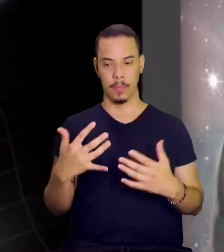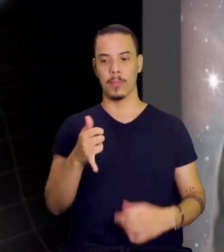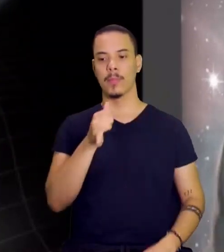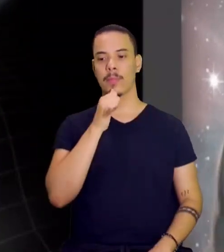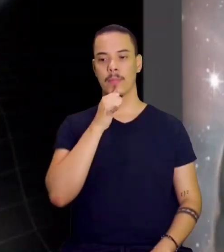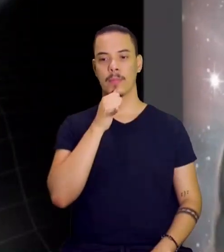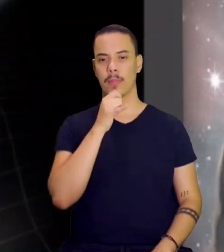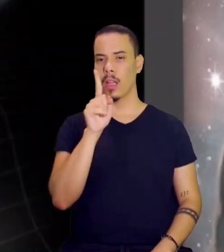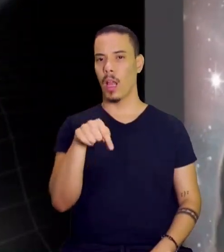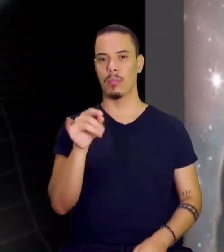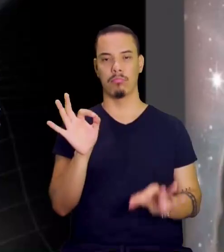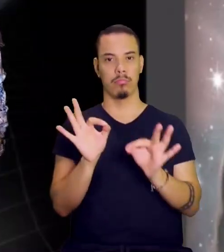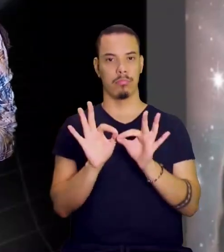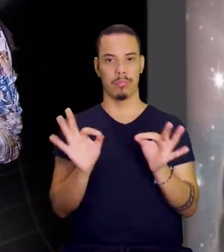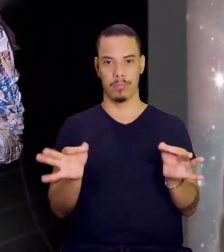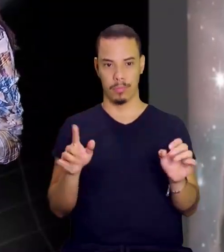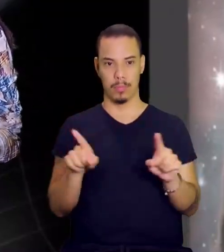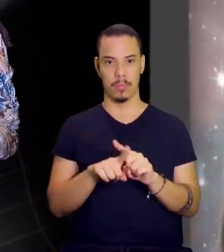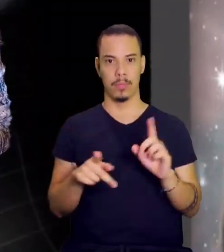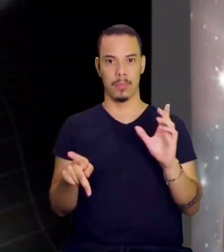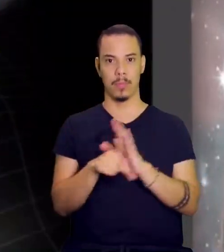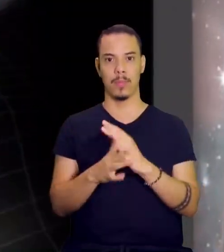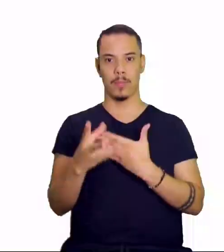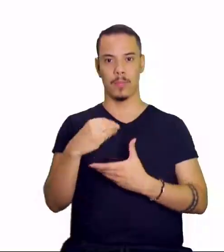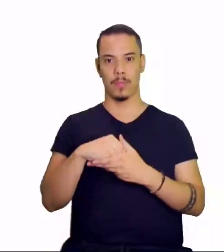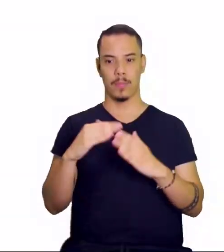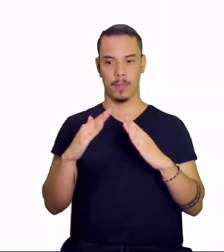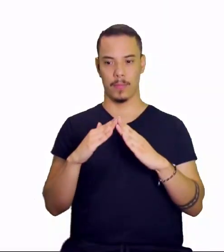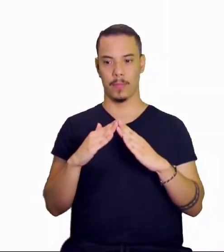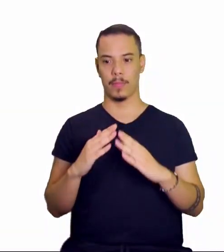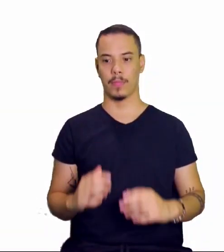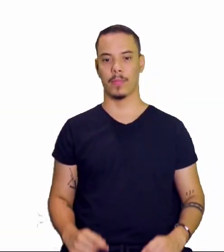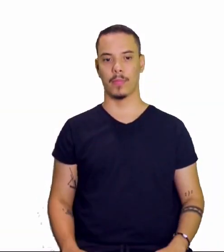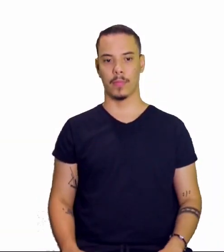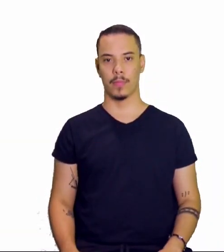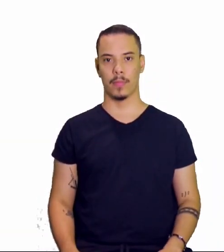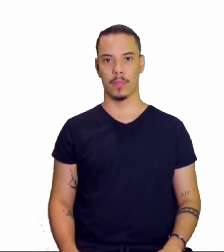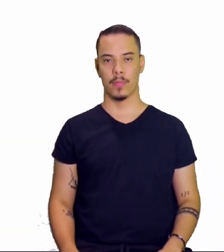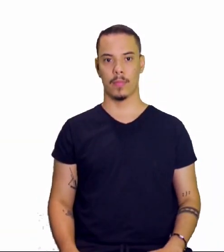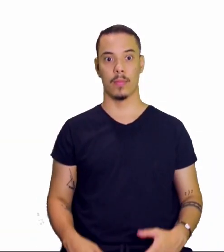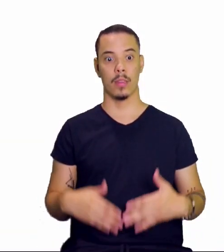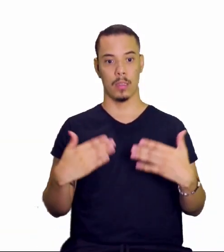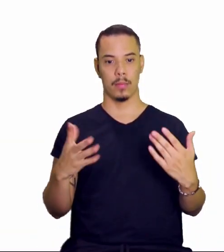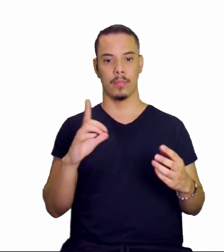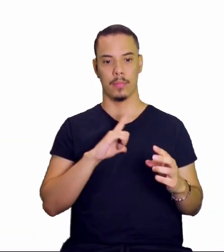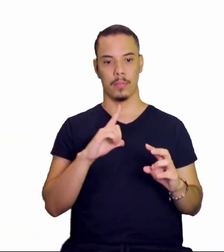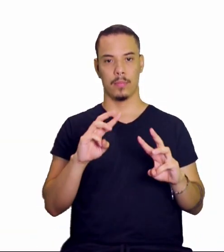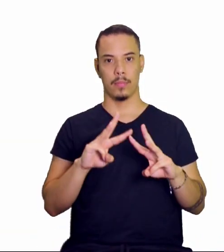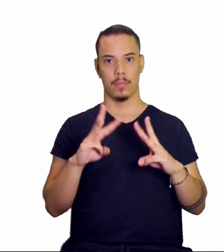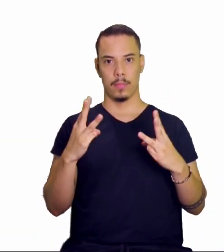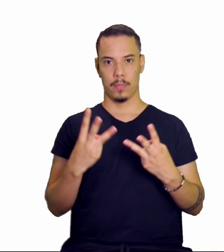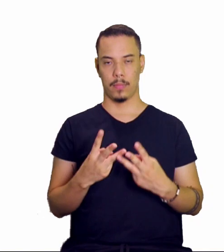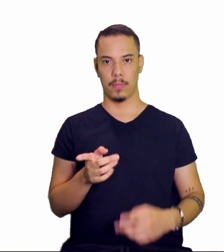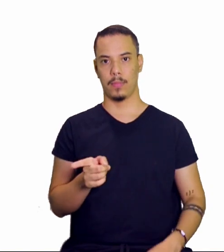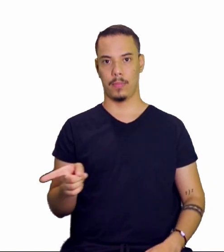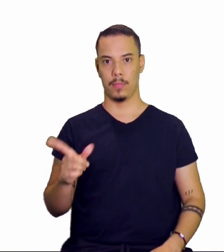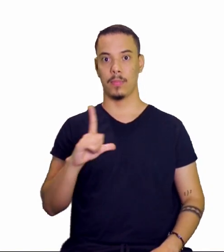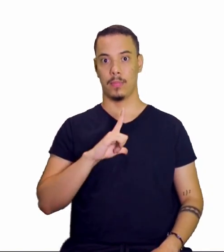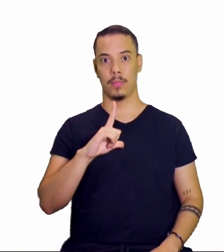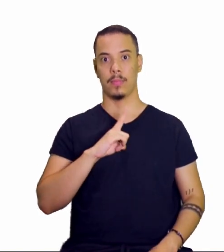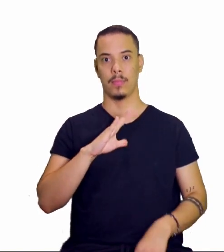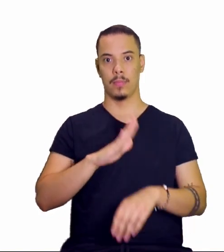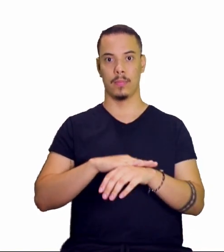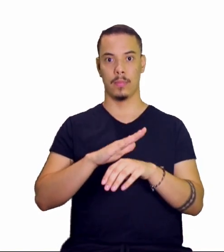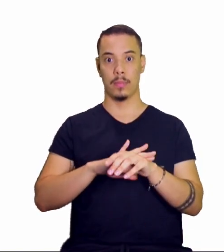para vocês que é uma coisa simples e de casa. Vamos lá. Olha ali, então a gente tem massa, ó, tempo também, pessoal,